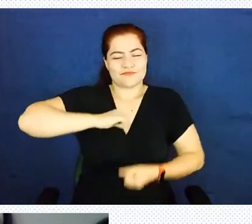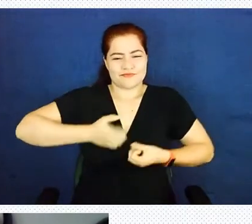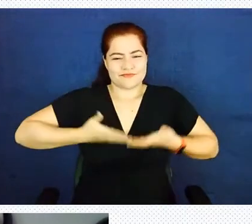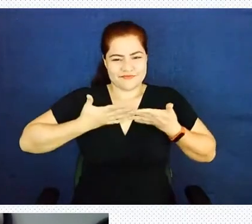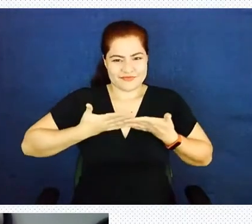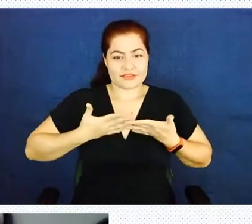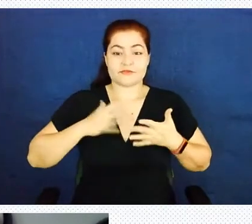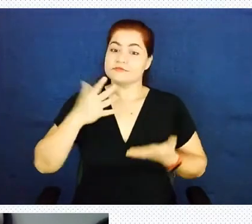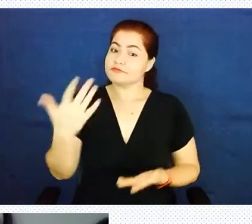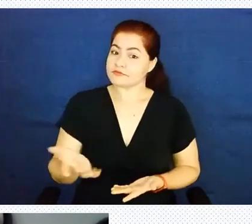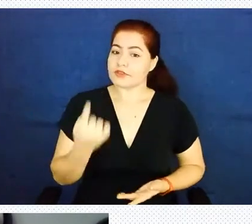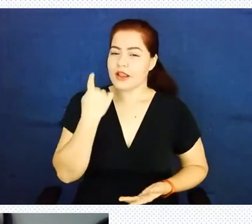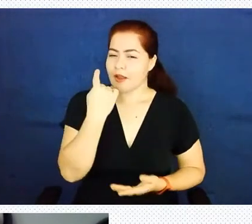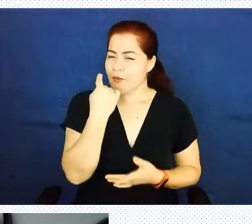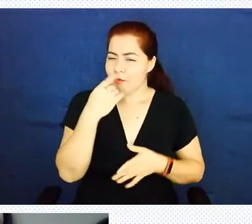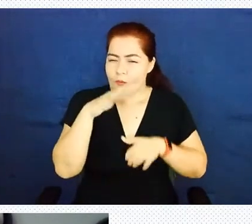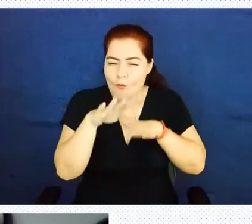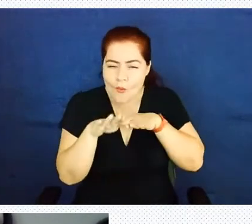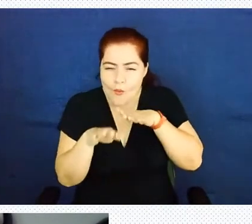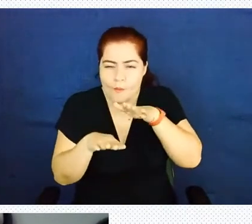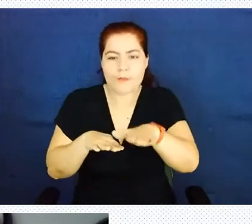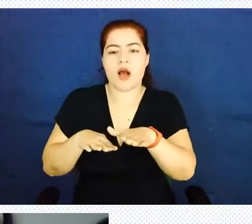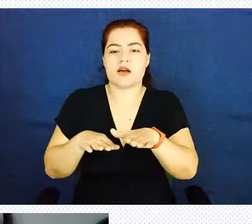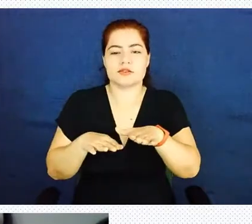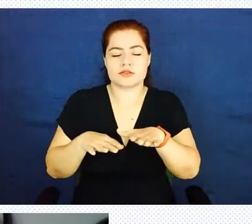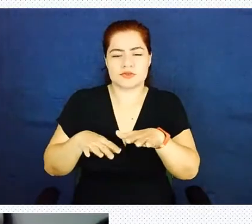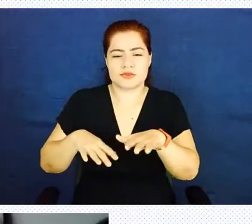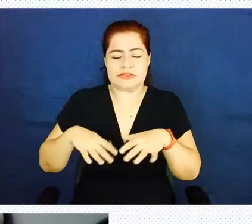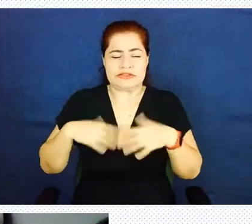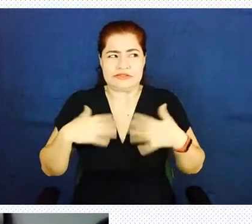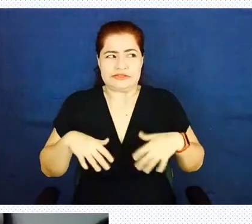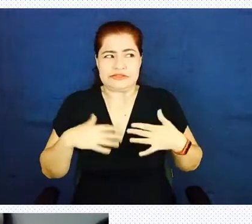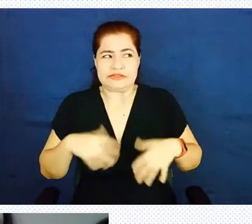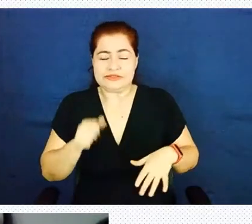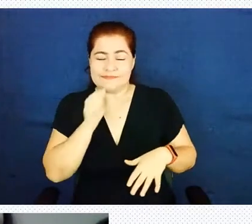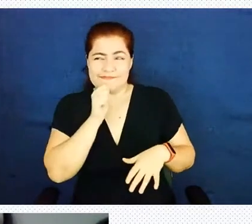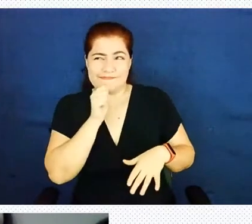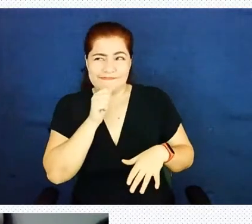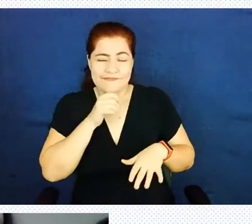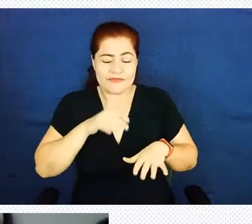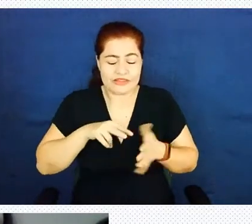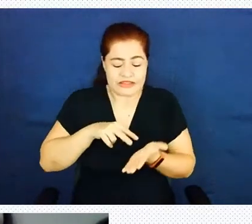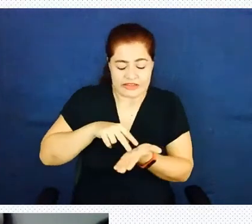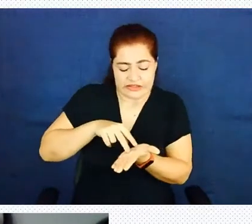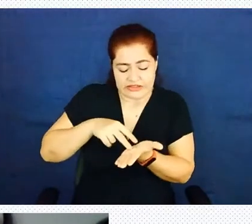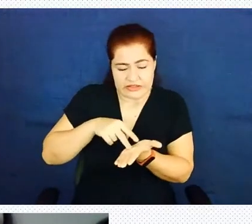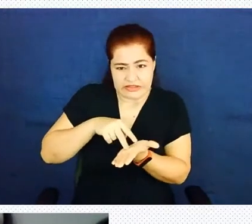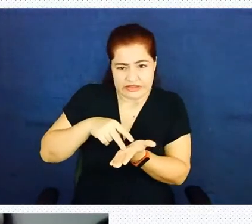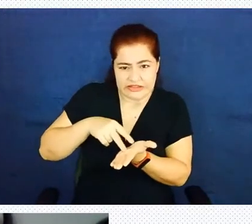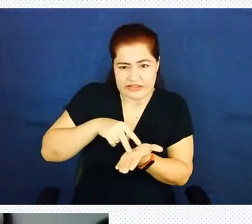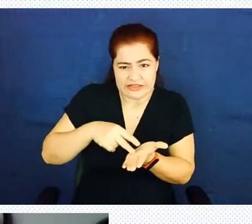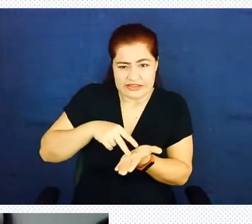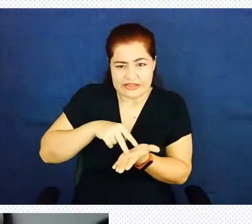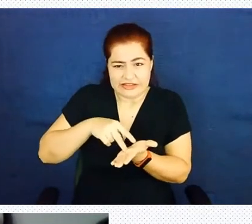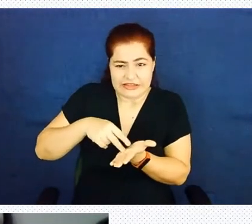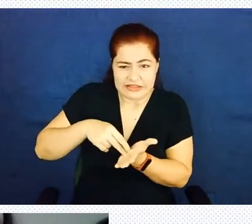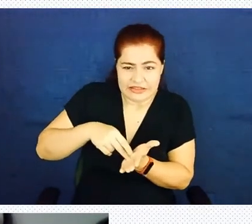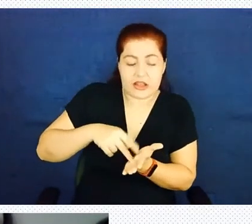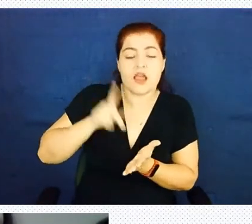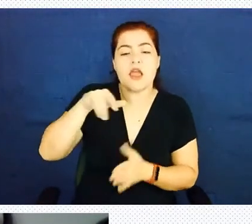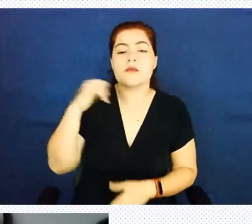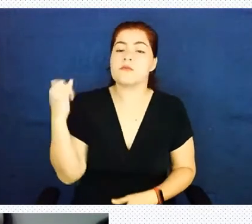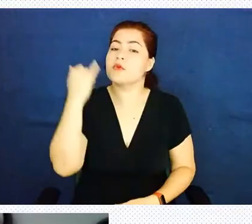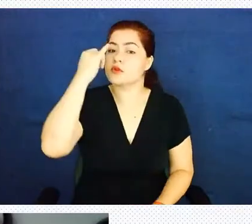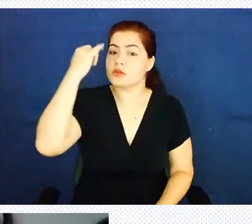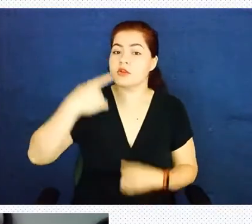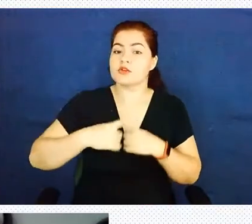assim, aquele passozinho vacilante, ainda trêmulo, é importante, porque é com ele